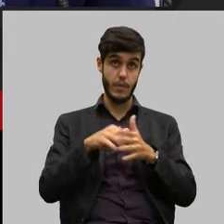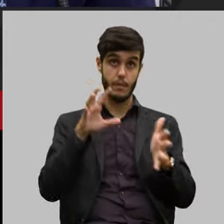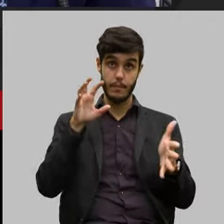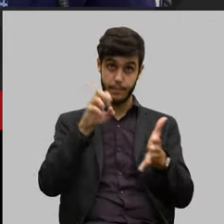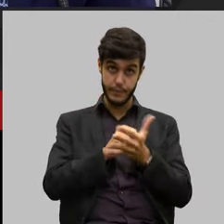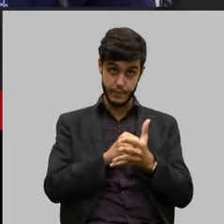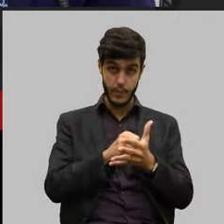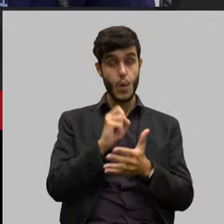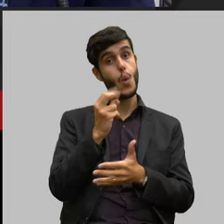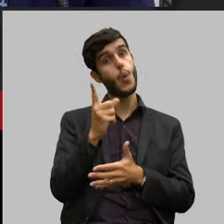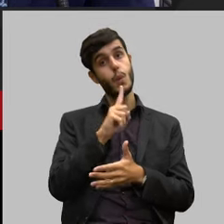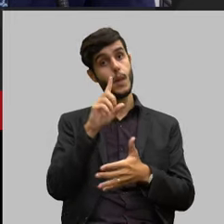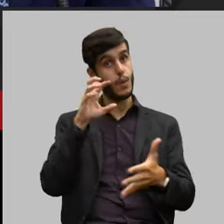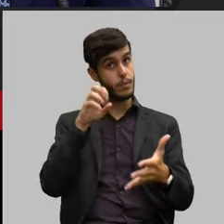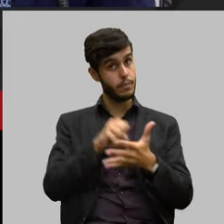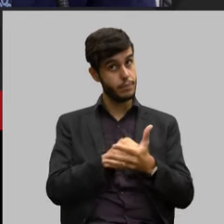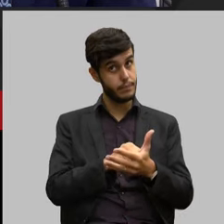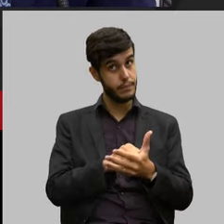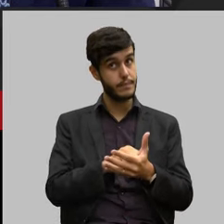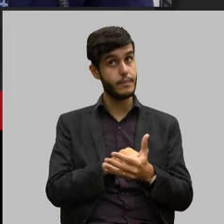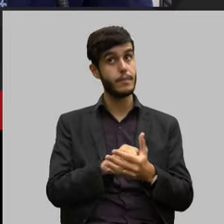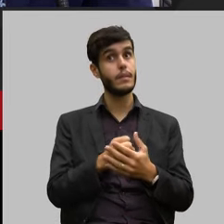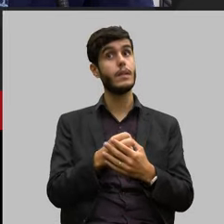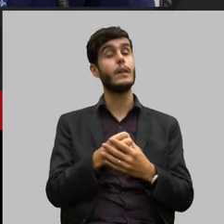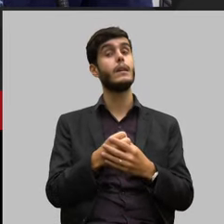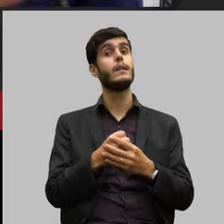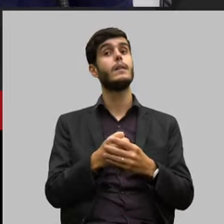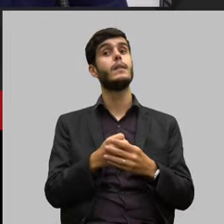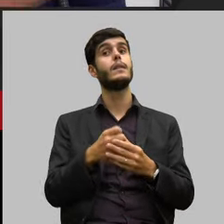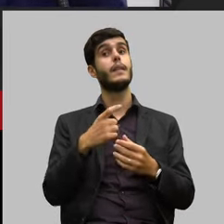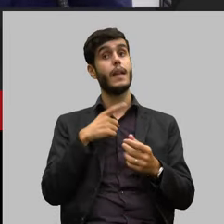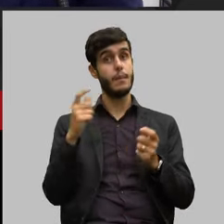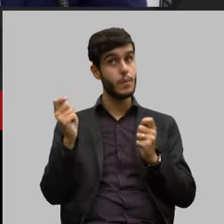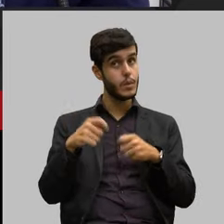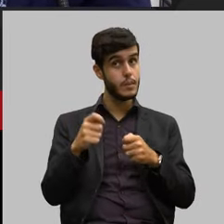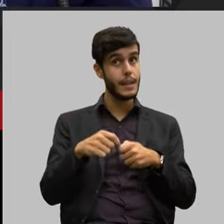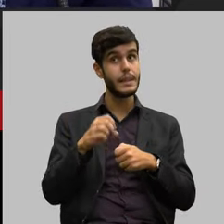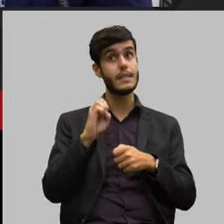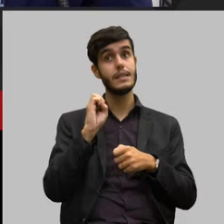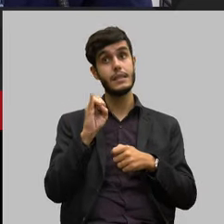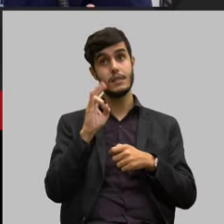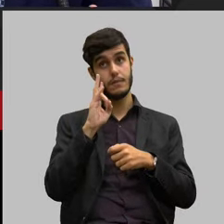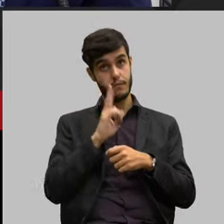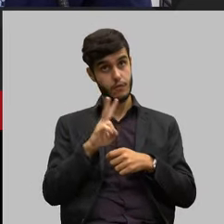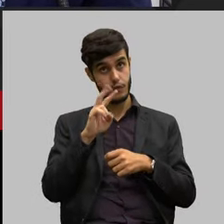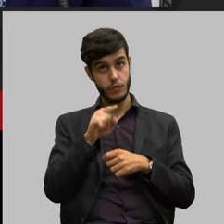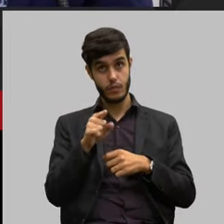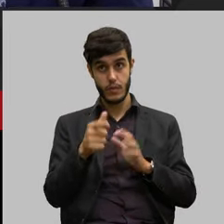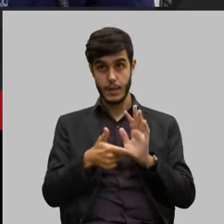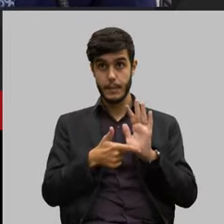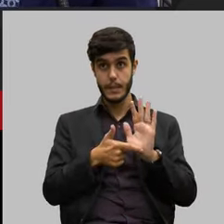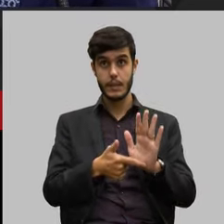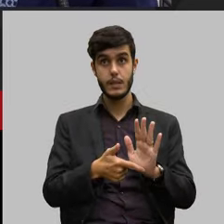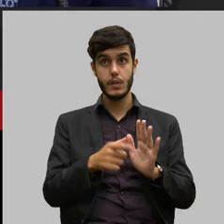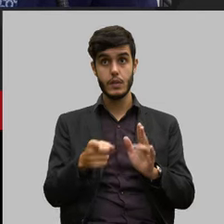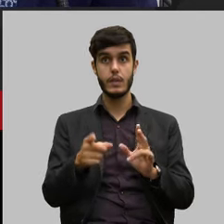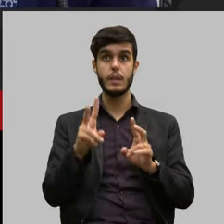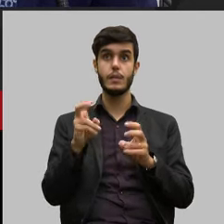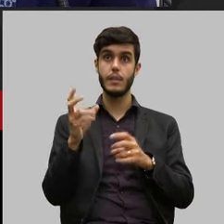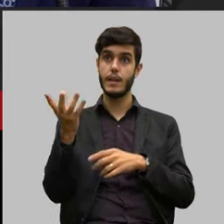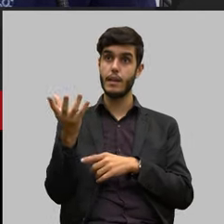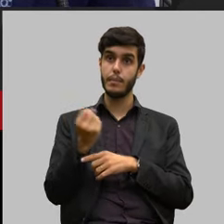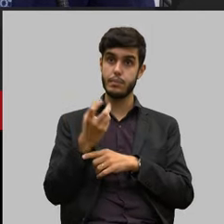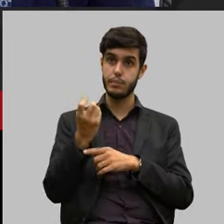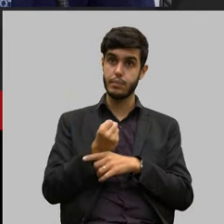não adesão existe a possibilidade t em vista até a apresentação do Senhor da Baixa arrecadação